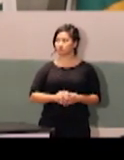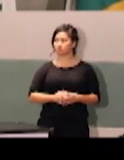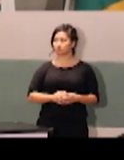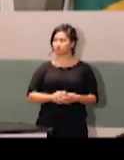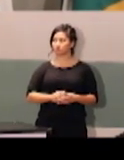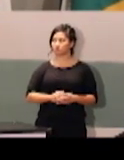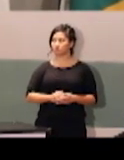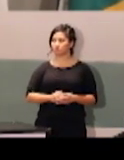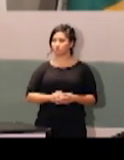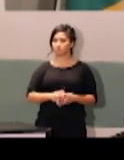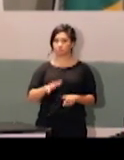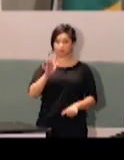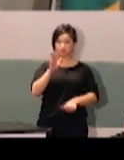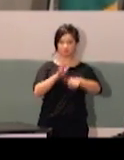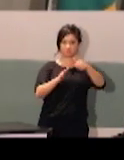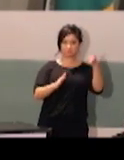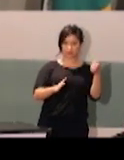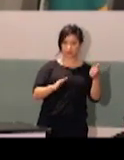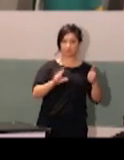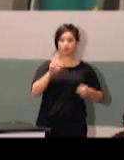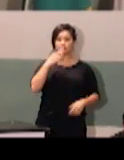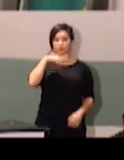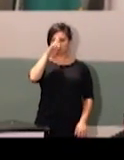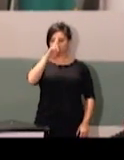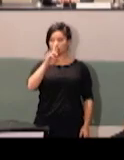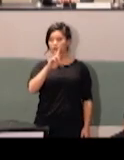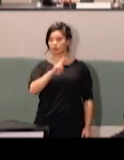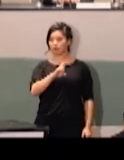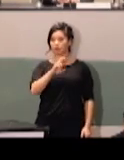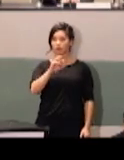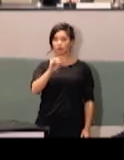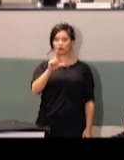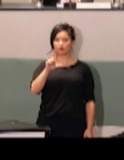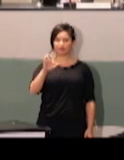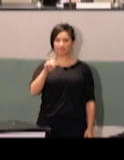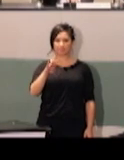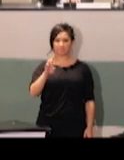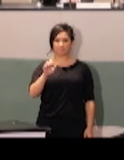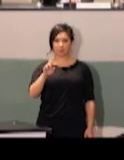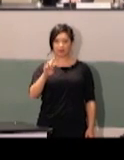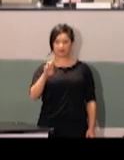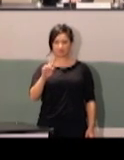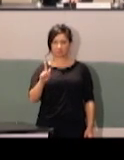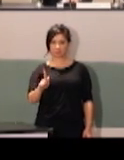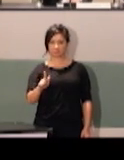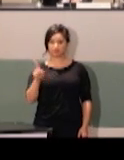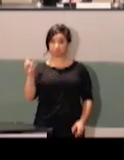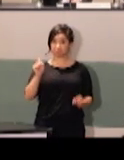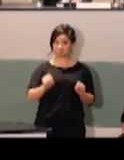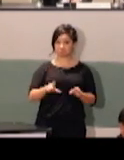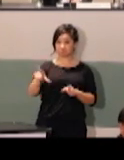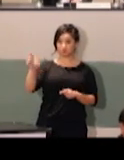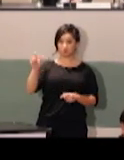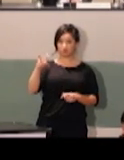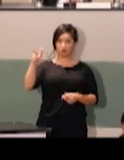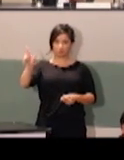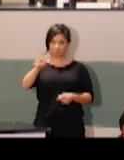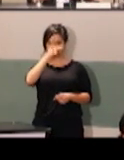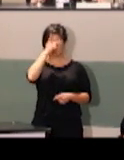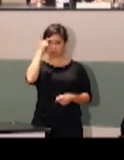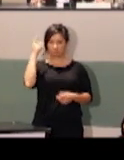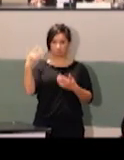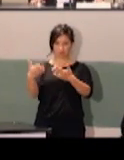O primeiro candidato é o senhor Hollenberg. Candidato, o senhor pode escolher o candidato em questão, lembrando